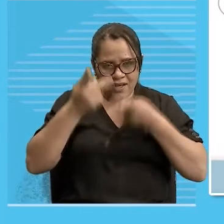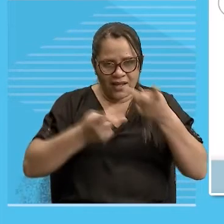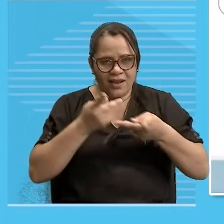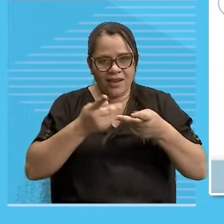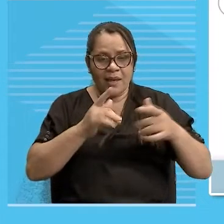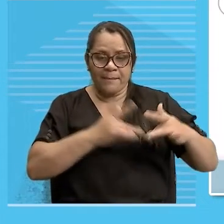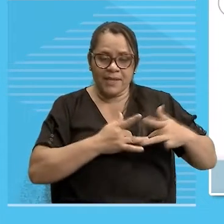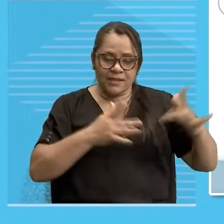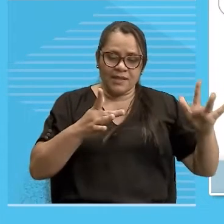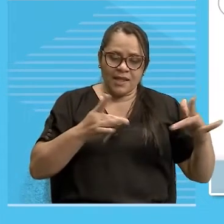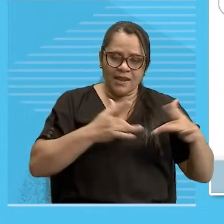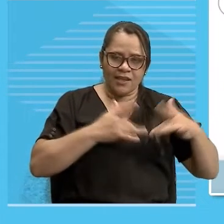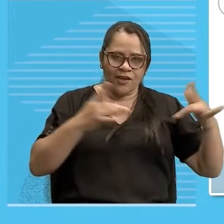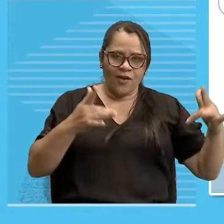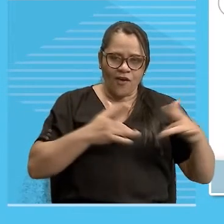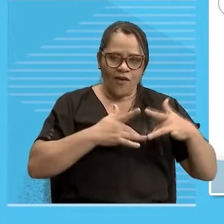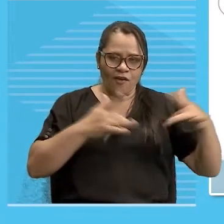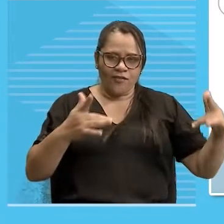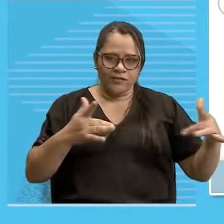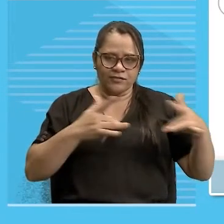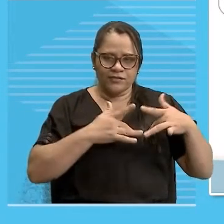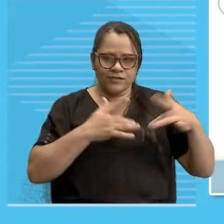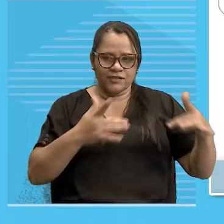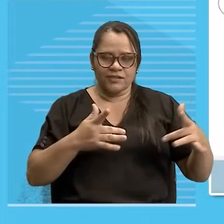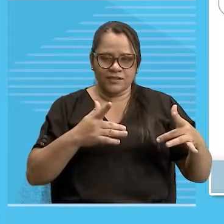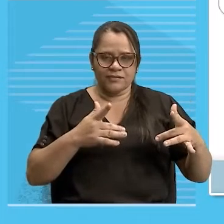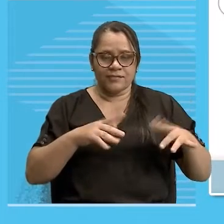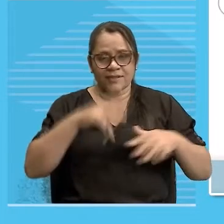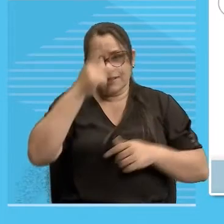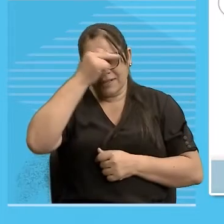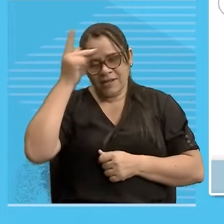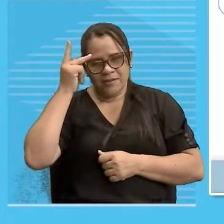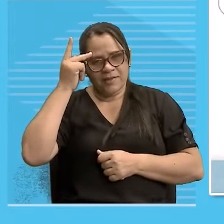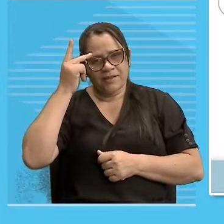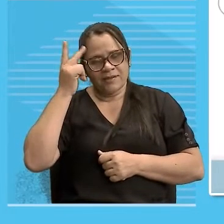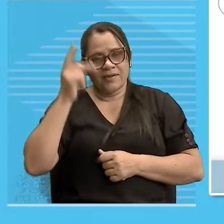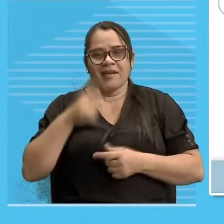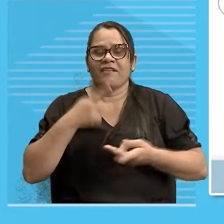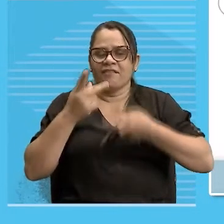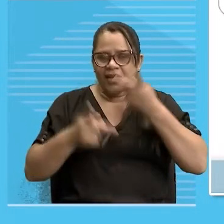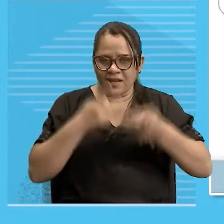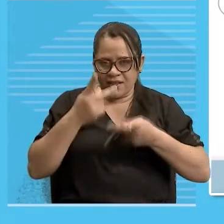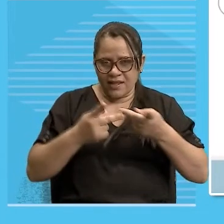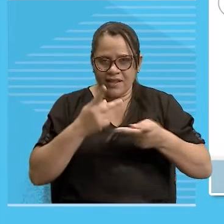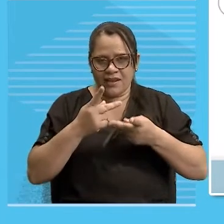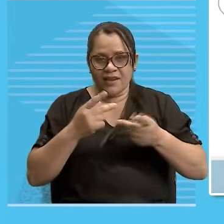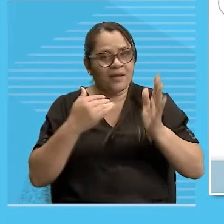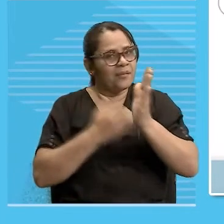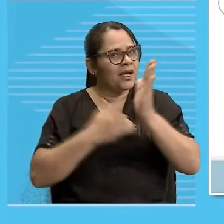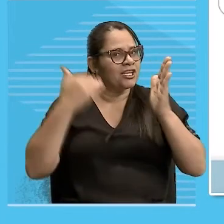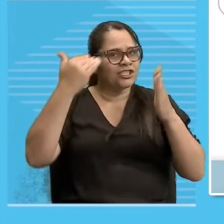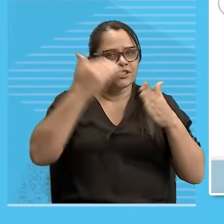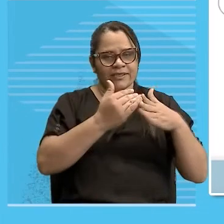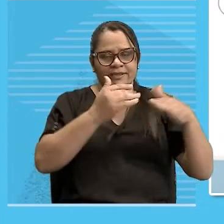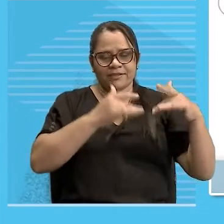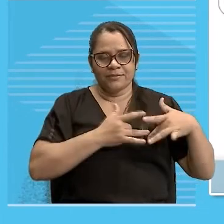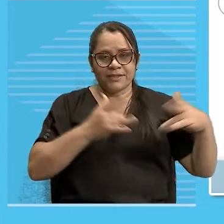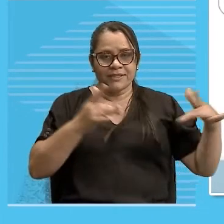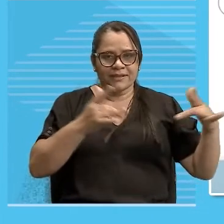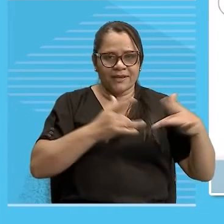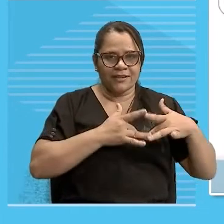misericórdia, misericórdia. Para tudo ela usa misericórdia. Para alegria, meu Deus, misericórdia. Para tristeza,